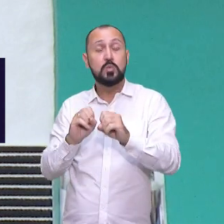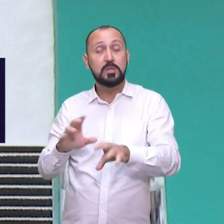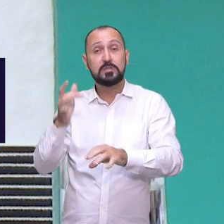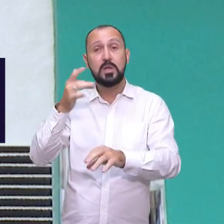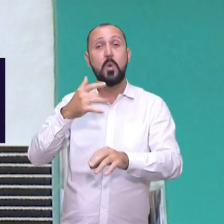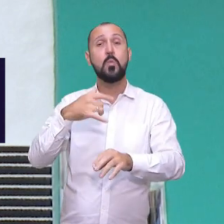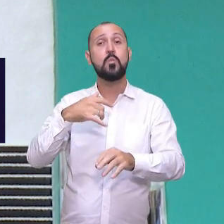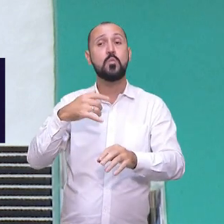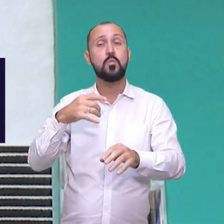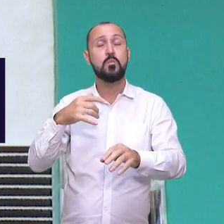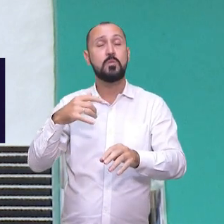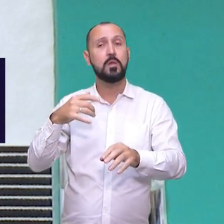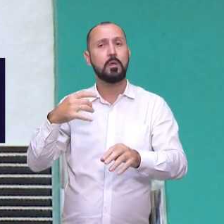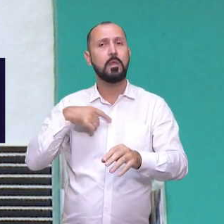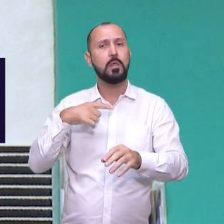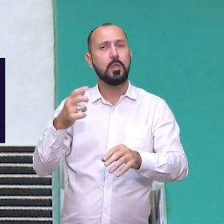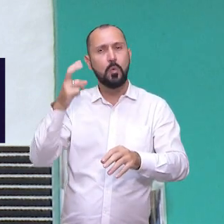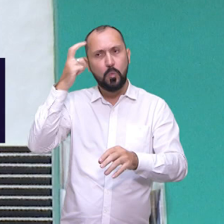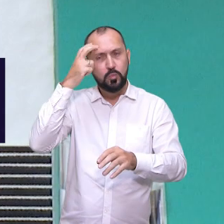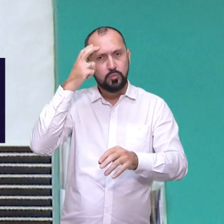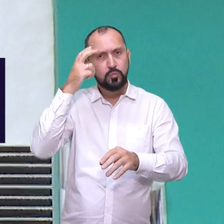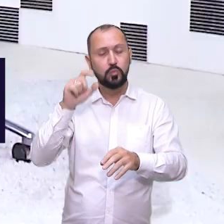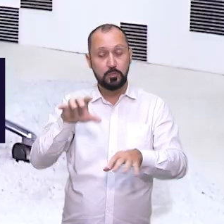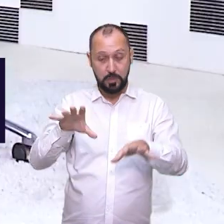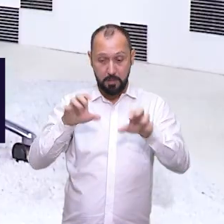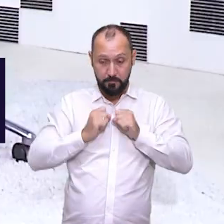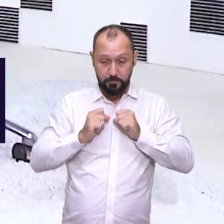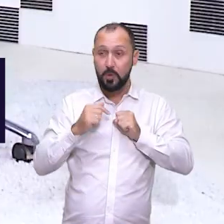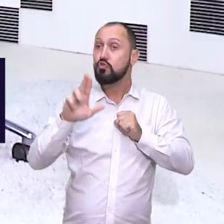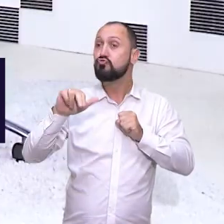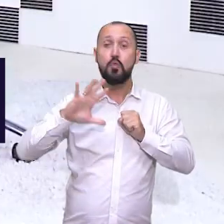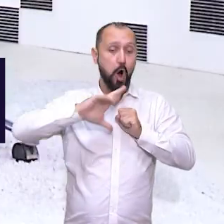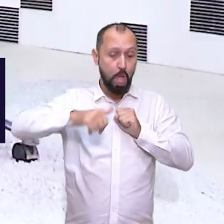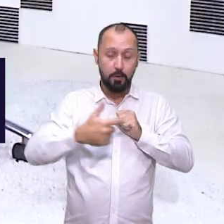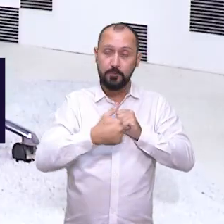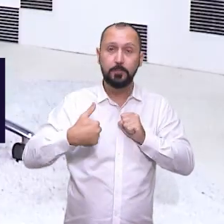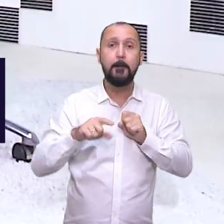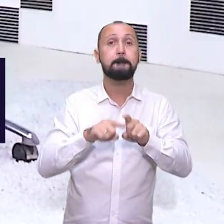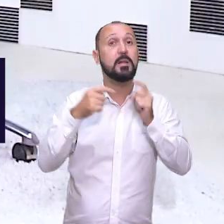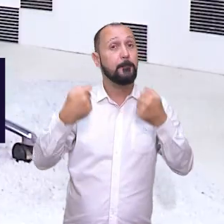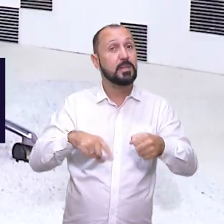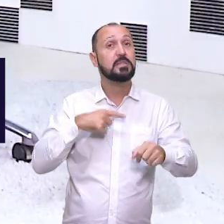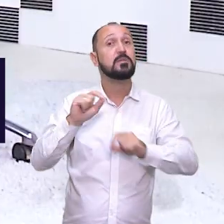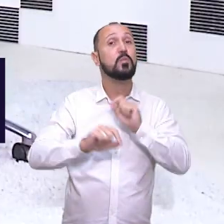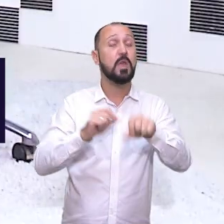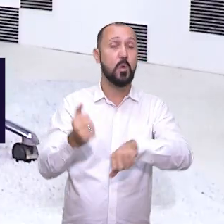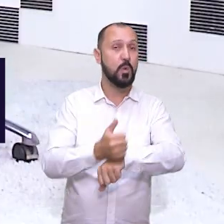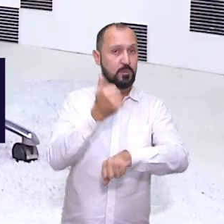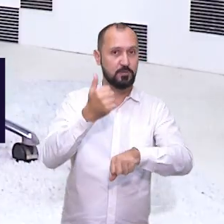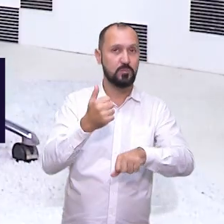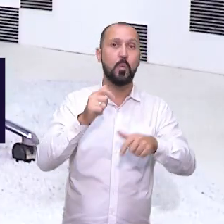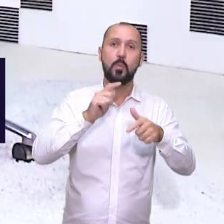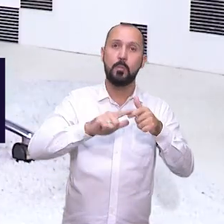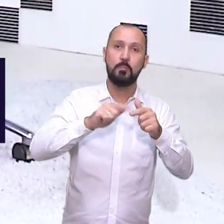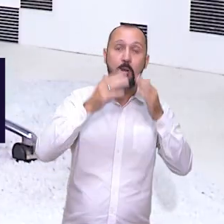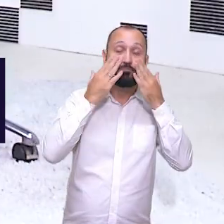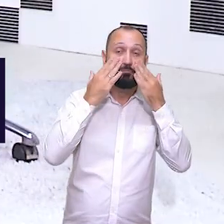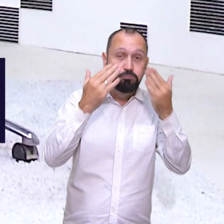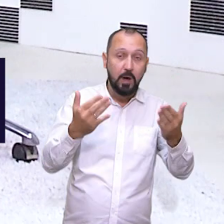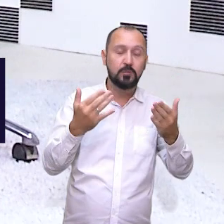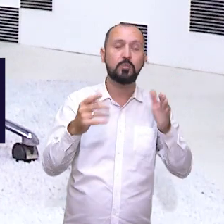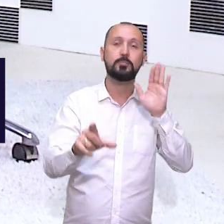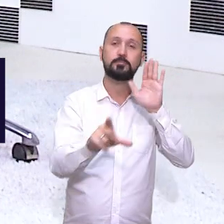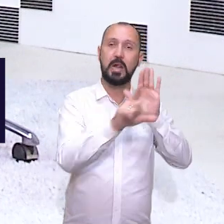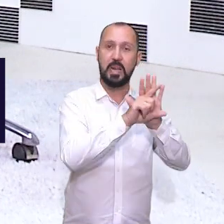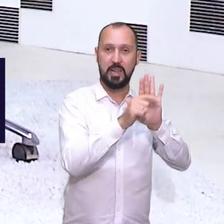é educação e cultura, que isso ninguém rouba de você. O dinheiro nesse setor ele é bem gasto, só que ele precisa ser gasto com qualidade.